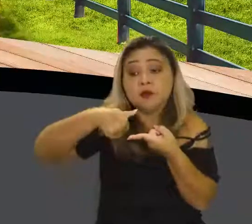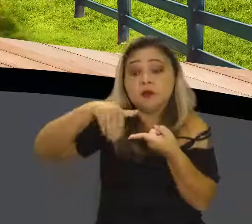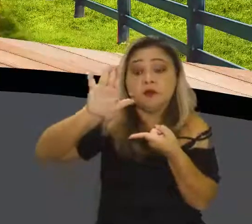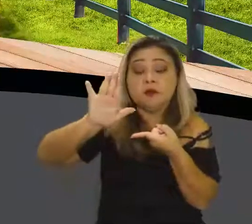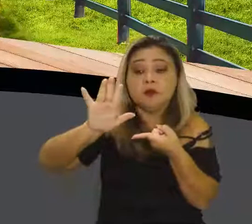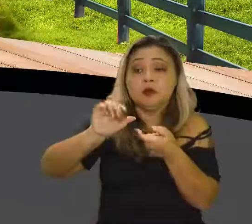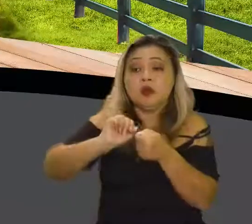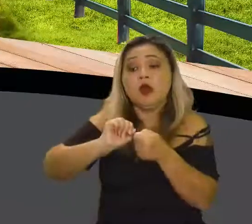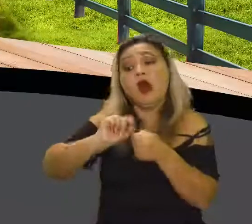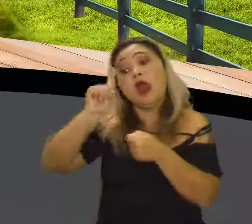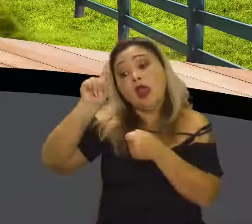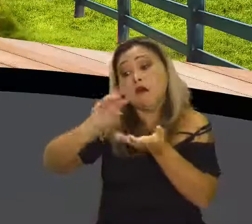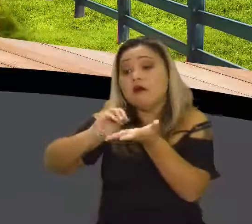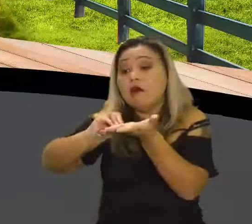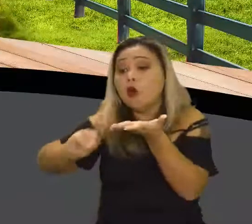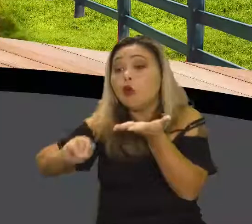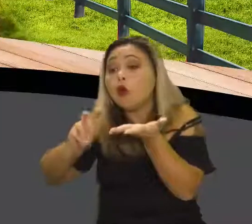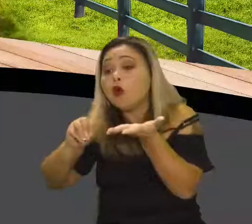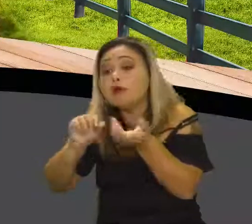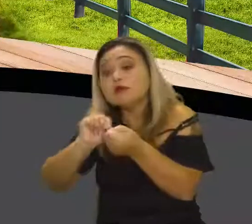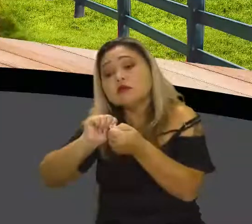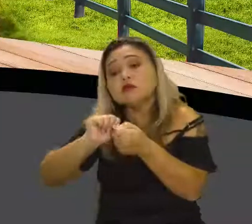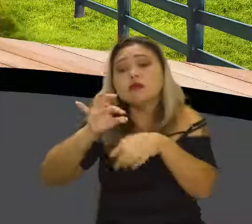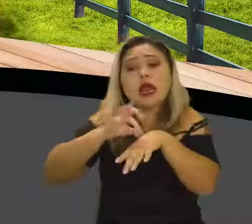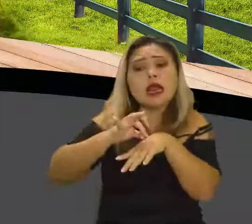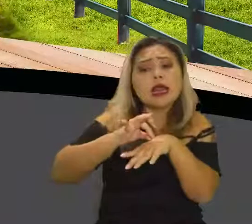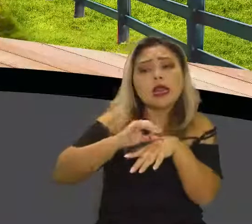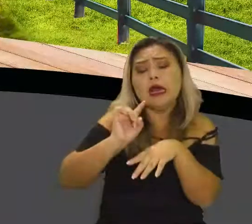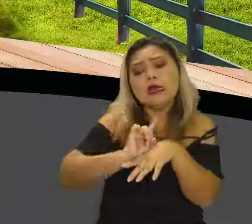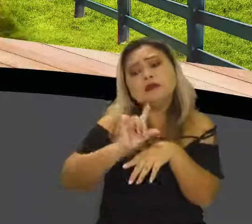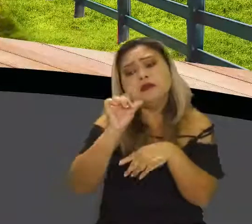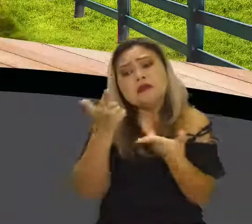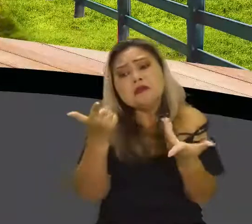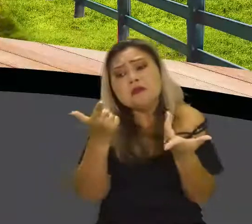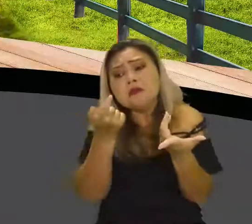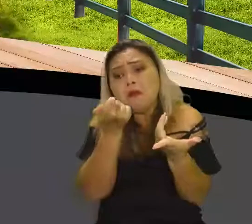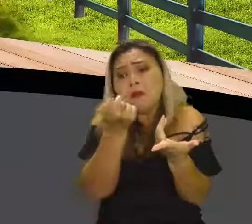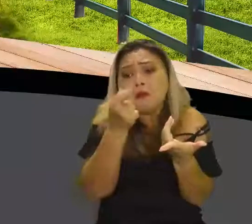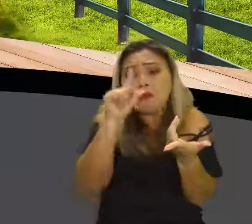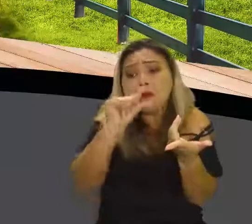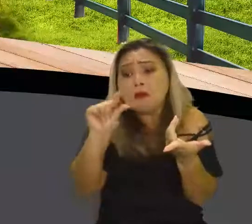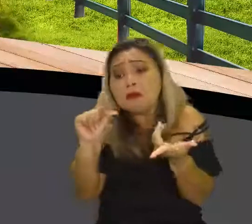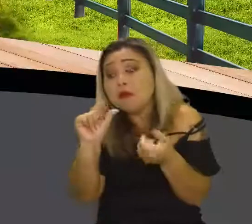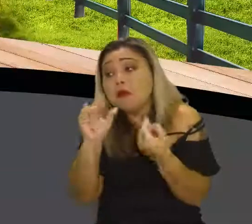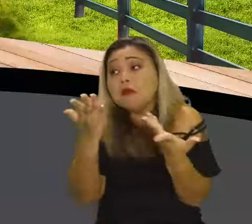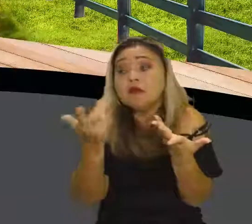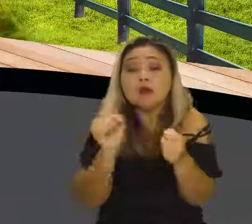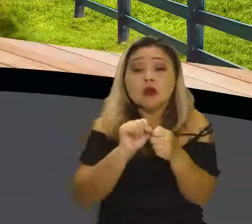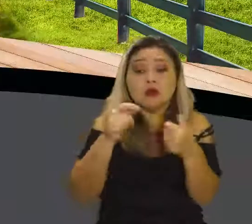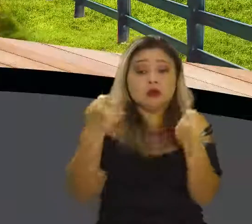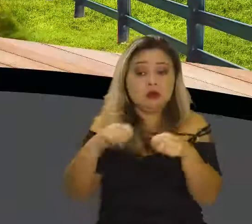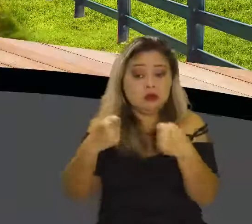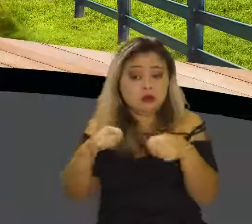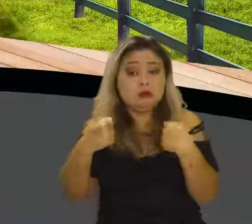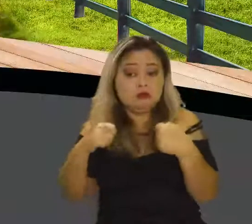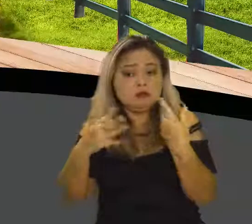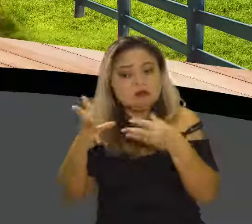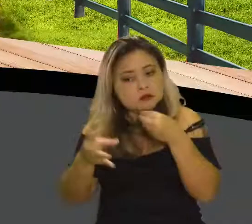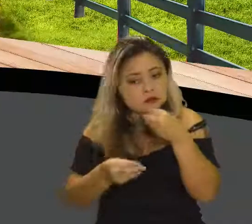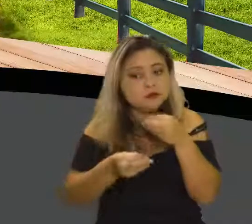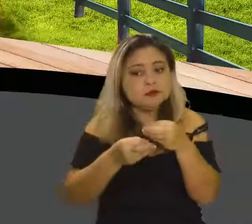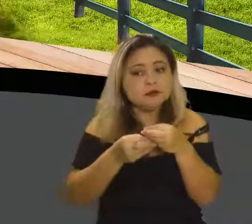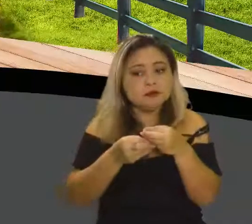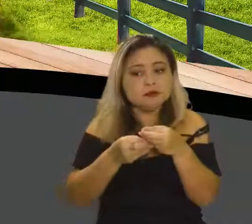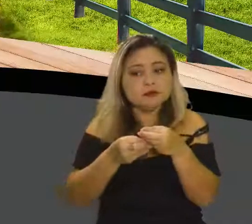a postura do que o corte. O corte ainda é um pouco restrito, tá? Mas é uma coisa que tem necessidade ainda de